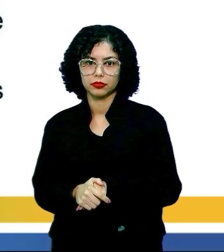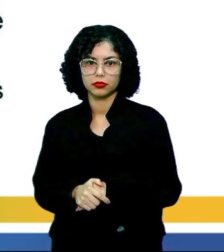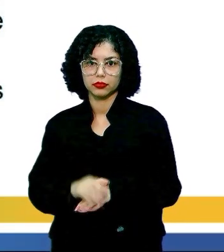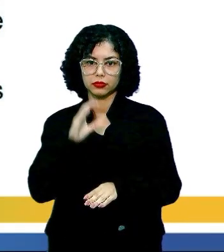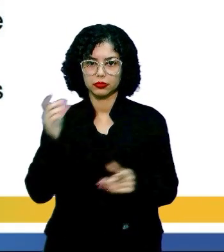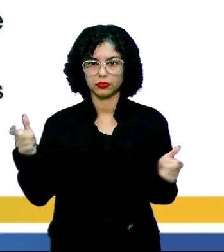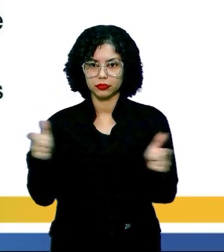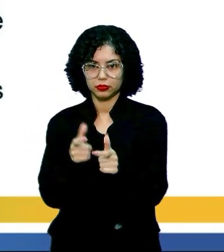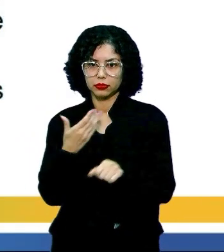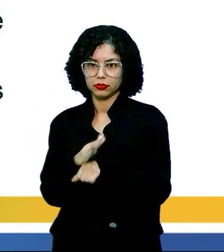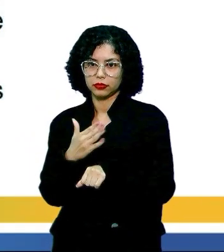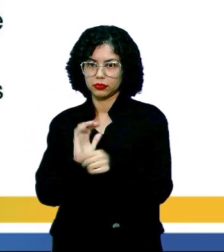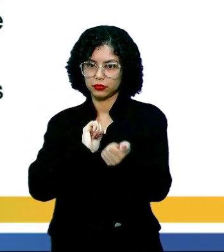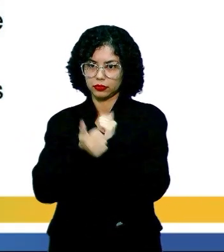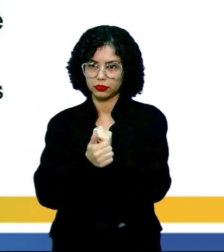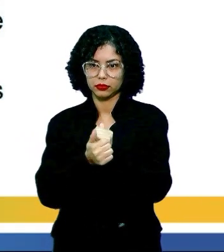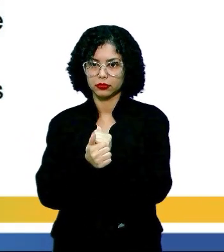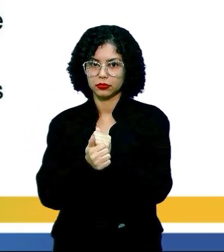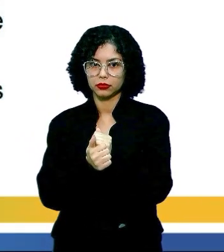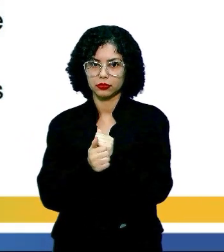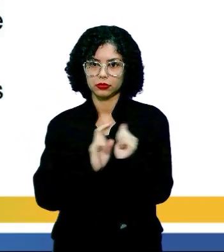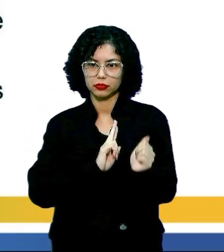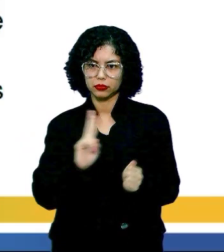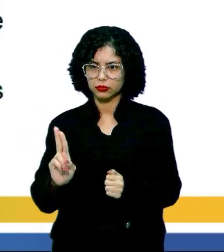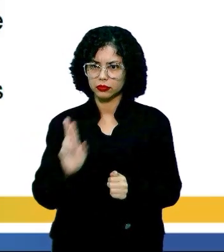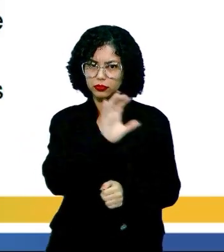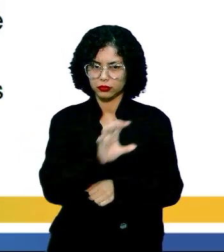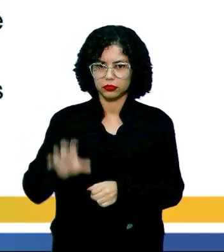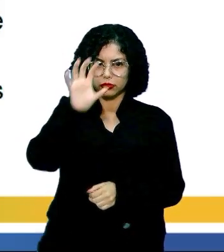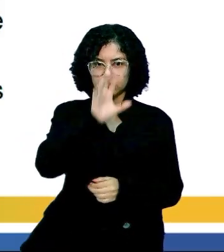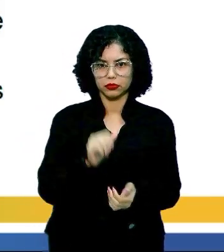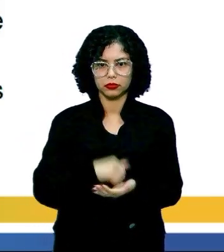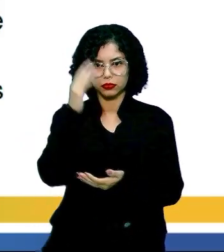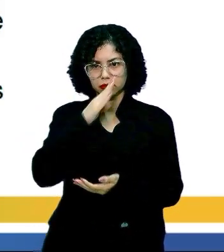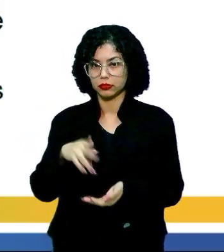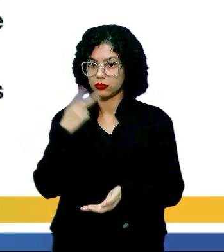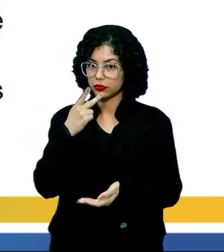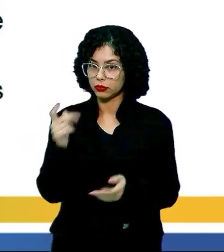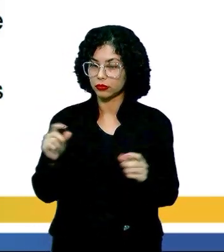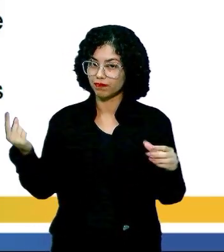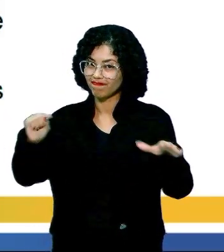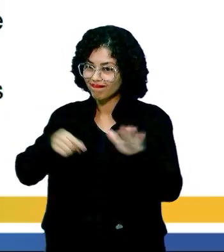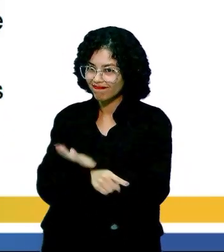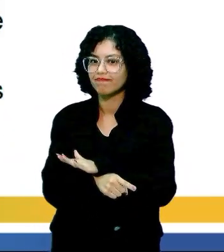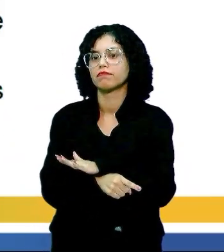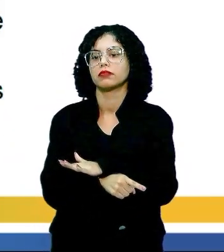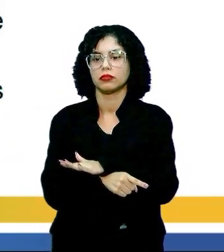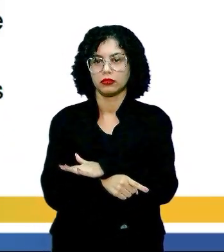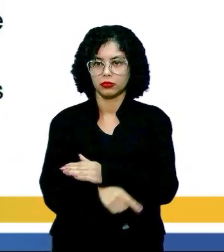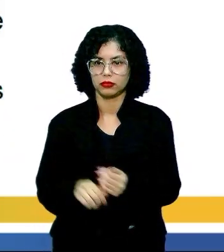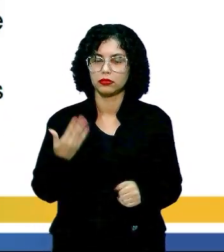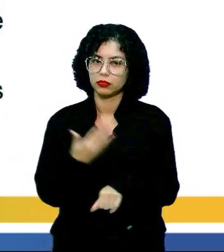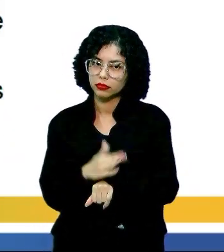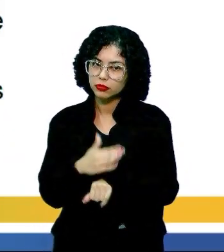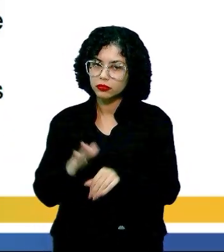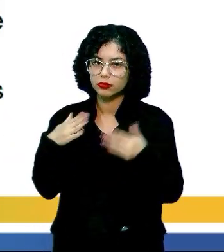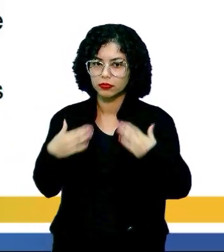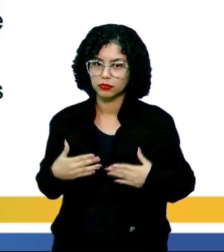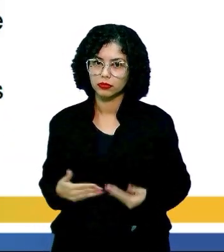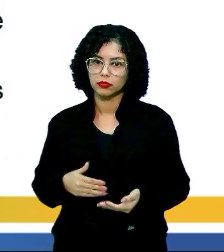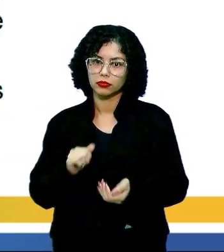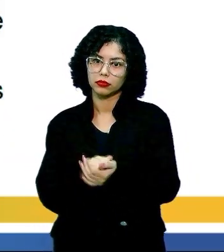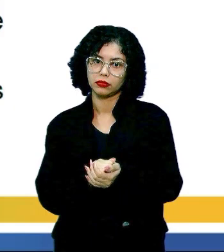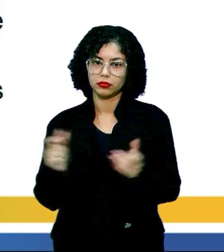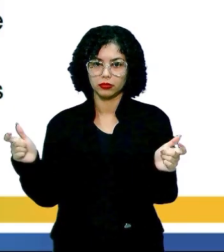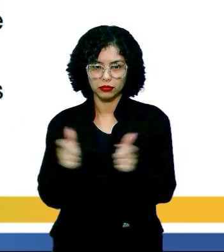alternativas você diminui a prática de esporte desse tipo em algumas regiões a gente tá falando da difusão da prática corporal